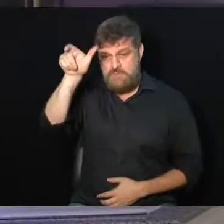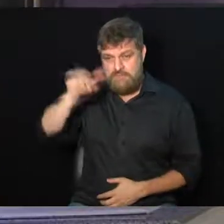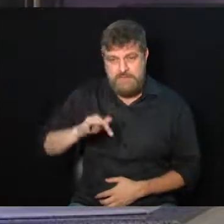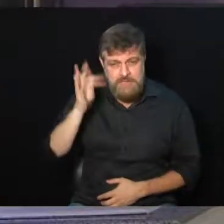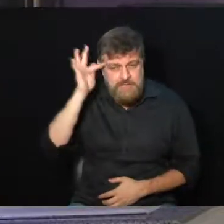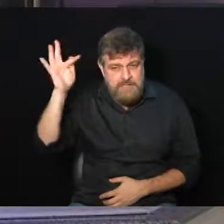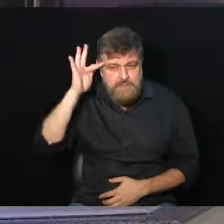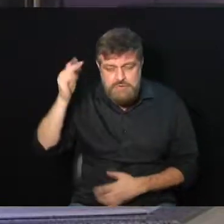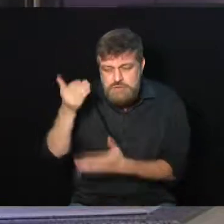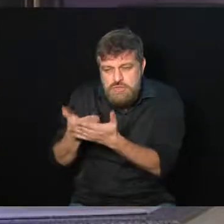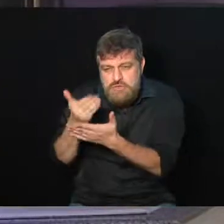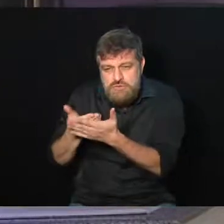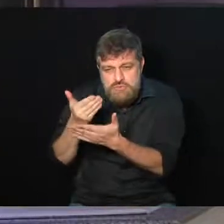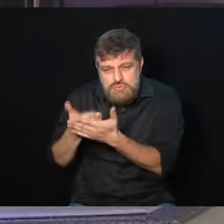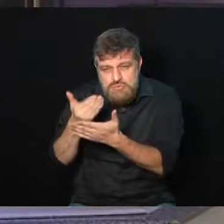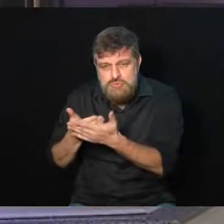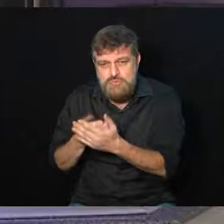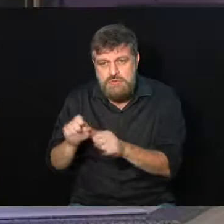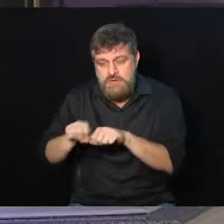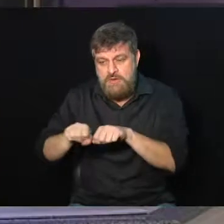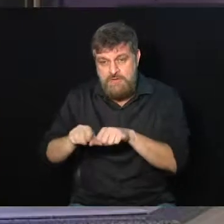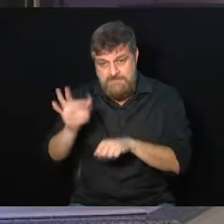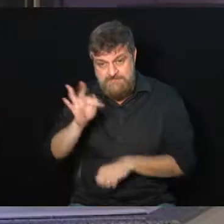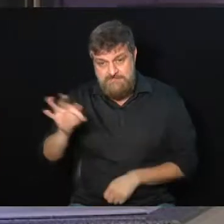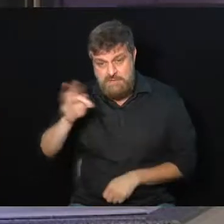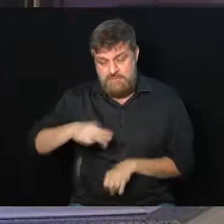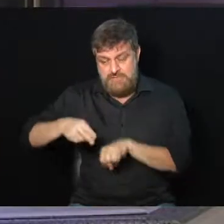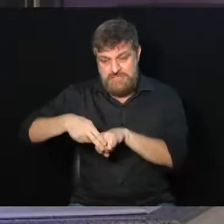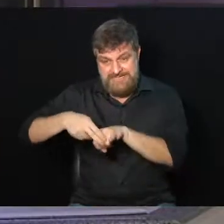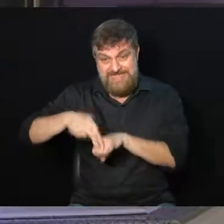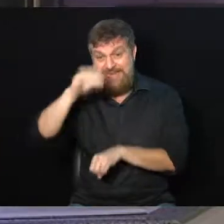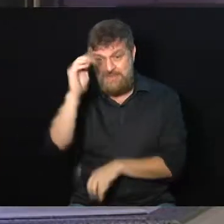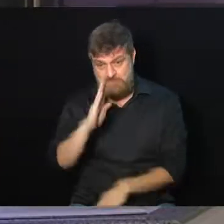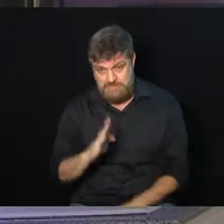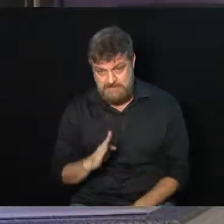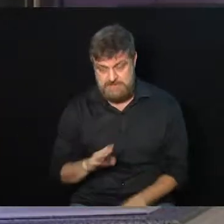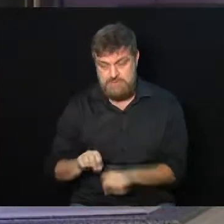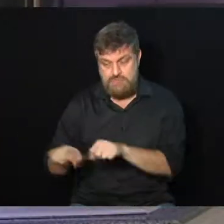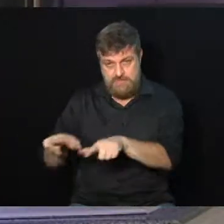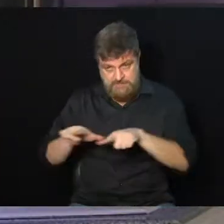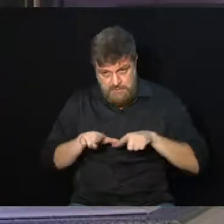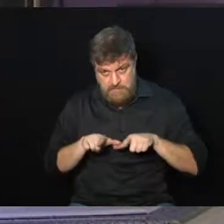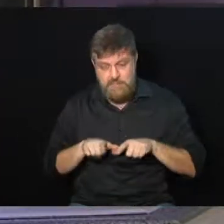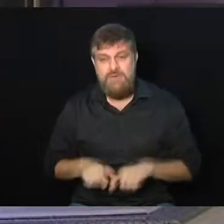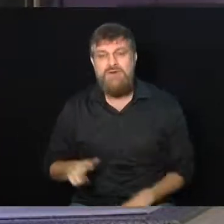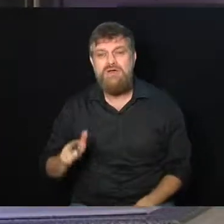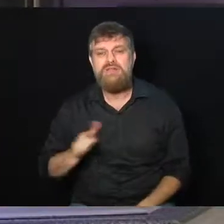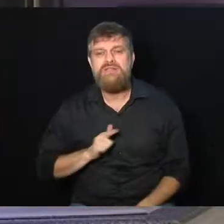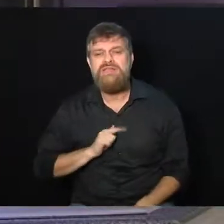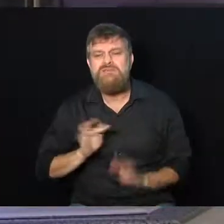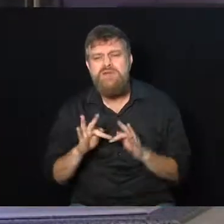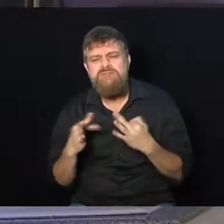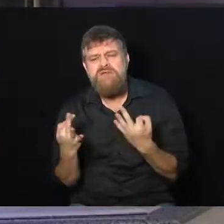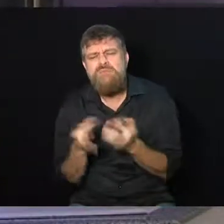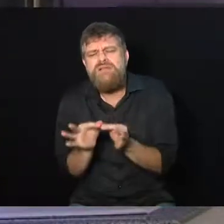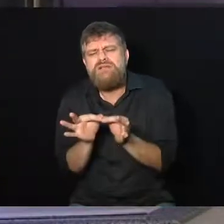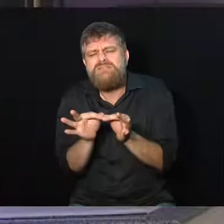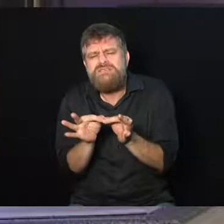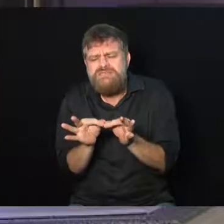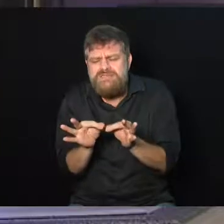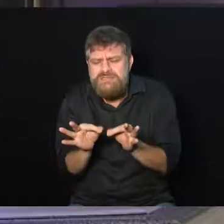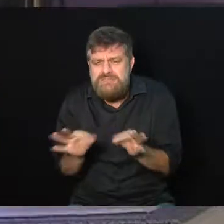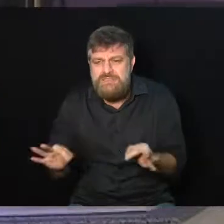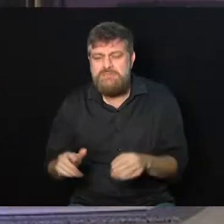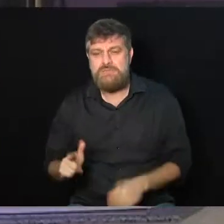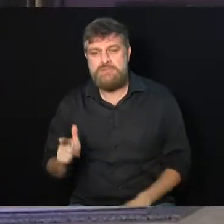teologia pelo IBCamp, pela Faculdade Nazarena do Brasil, filho de uma família humilde,